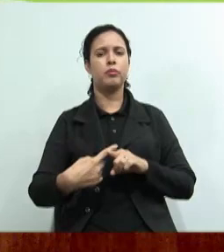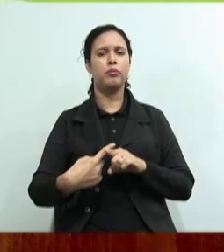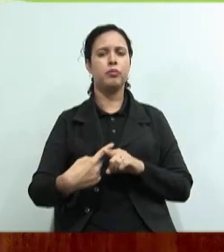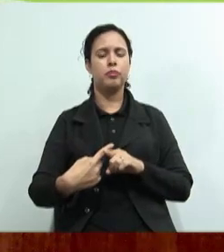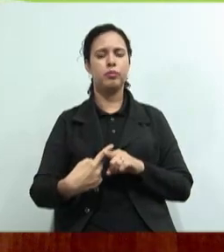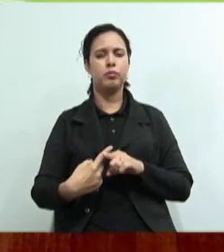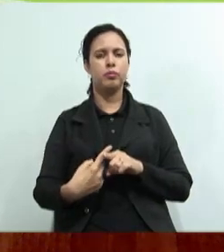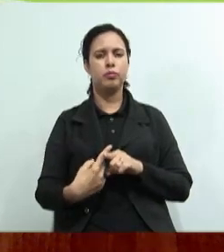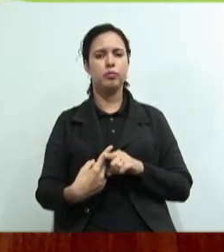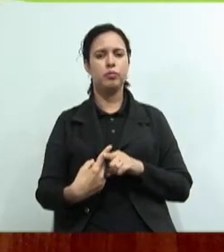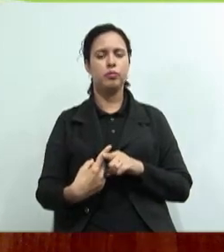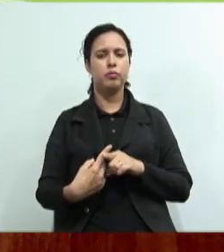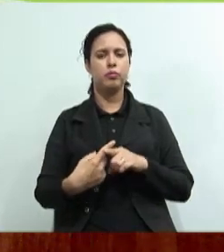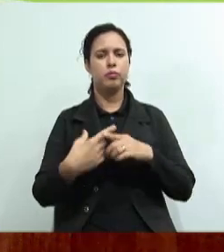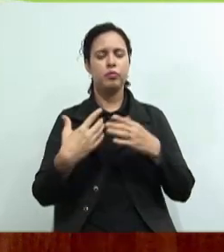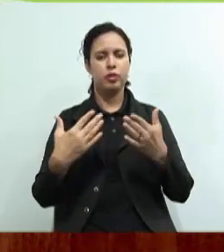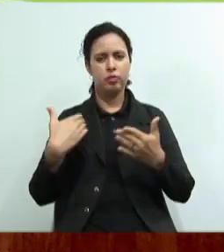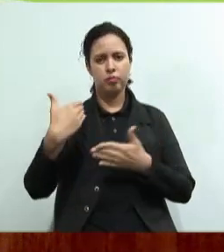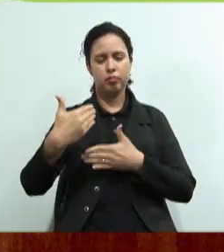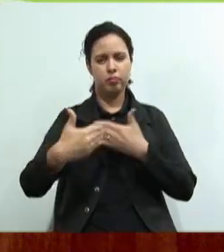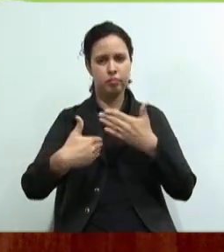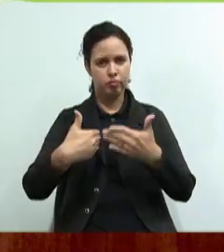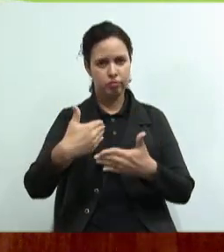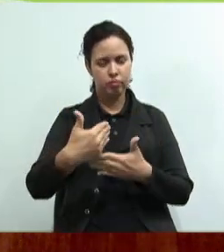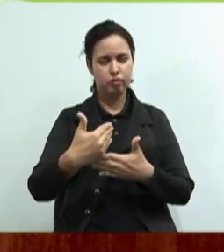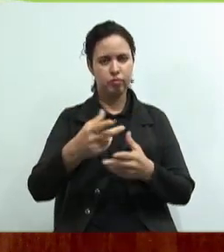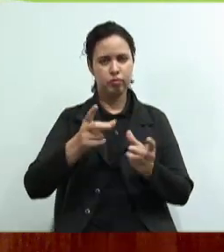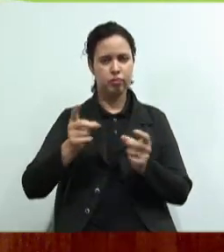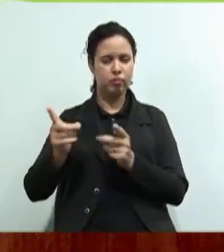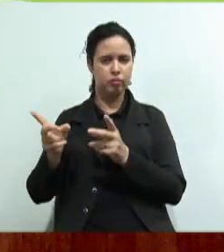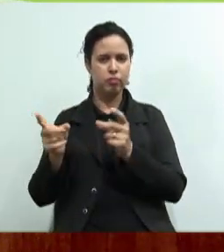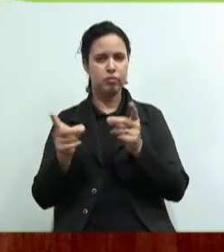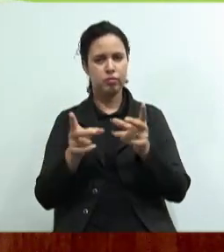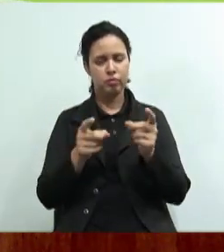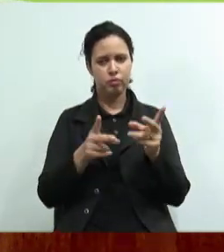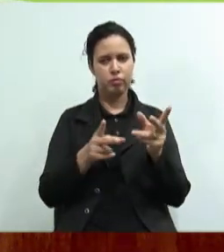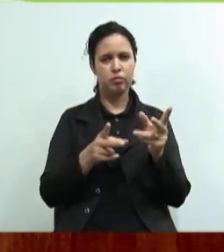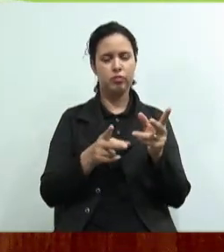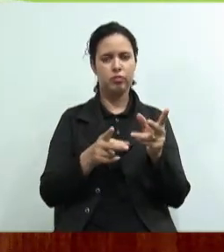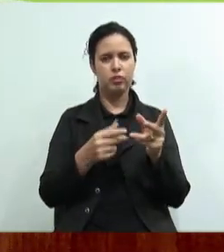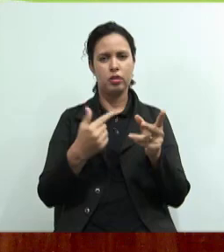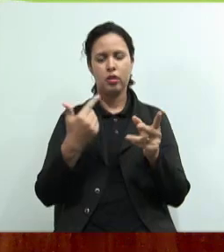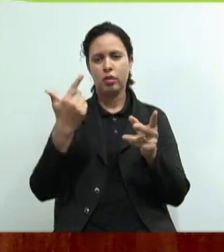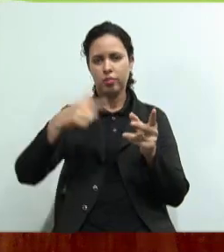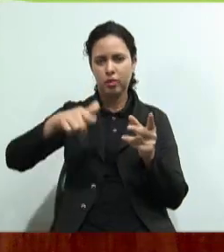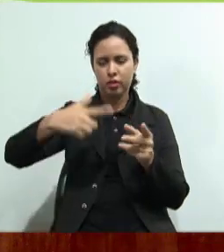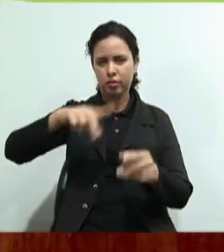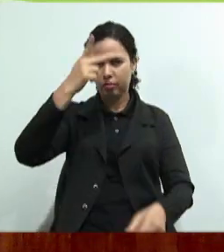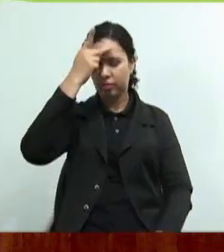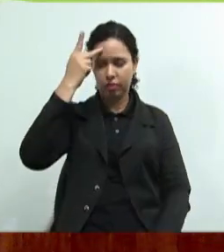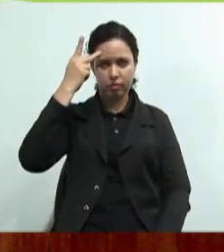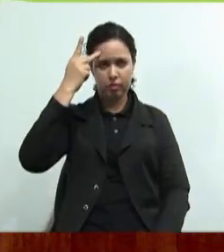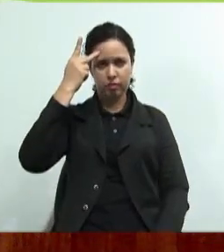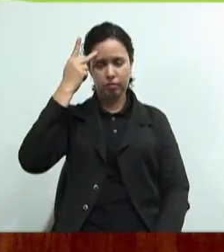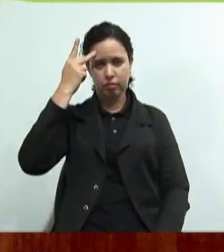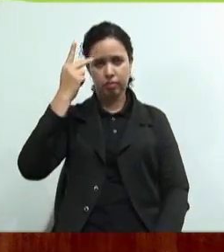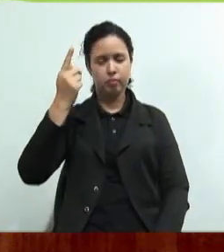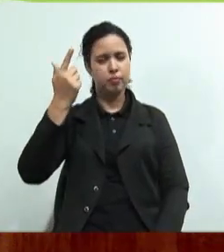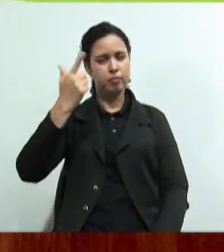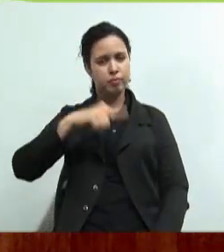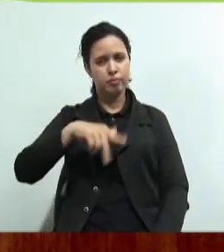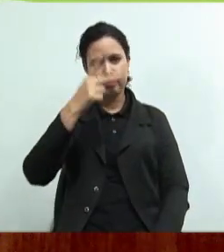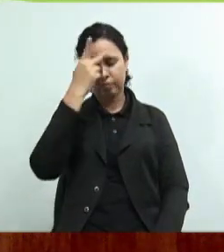que numa cadeia, num processo de comercialização, quanto mais atores houver nesse processo, mais pessoas vão precisar